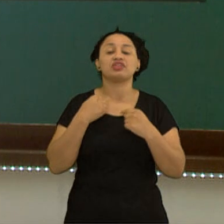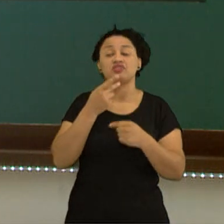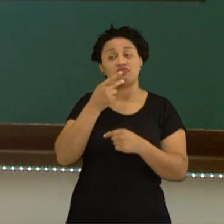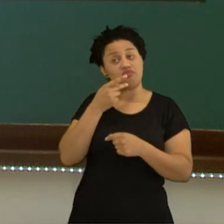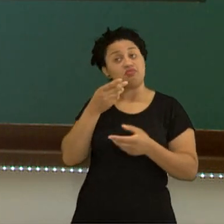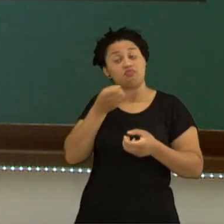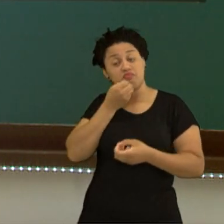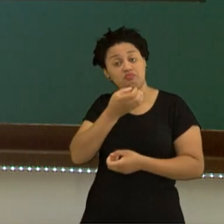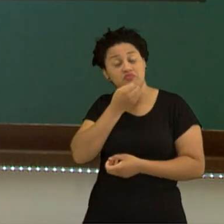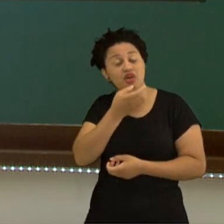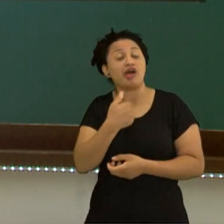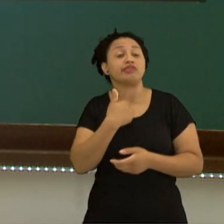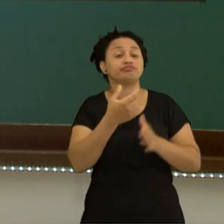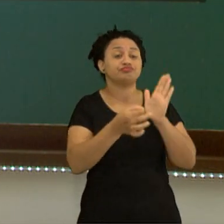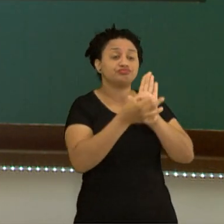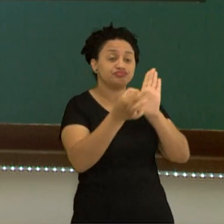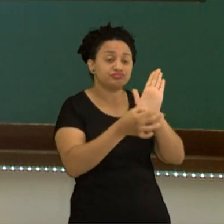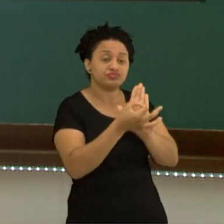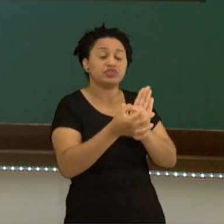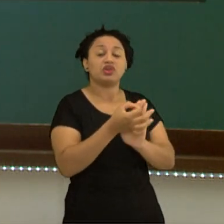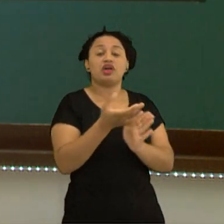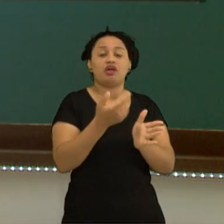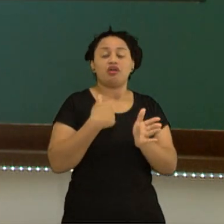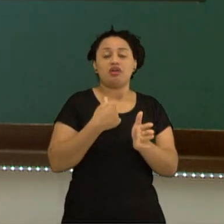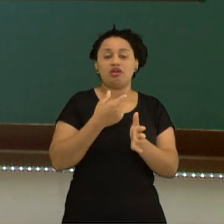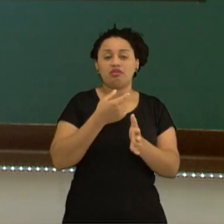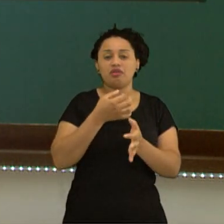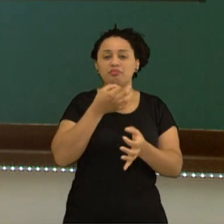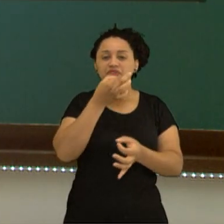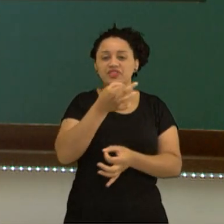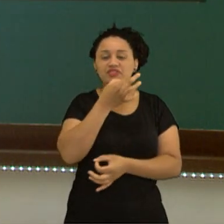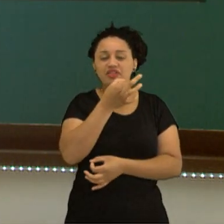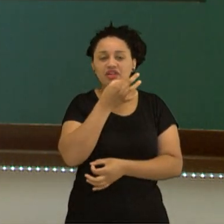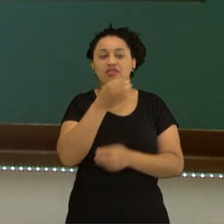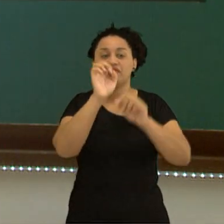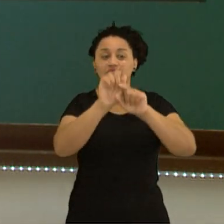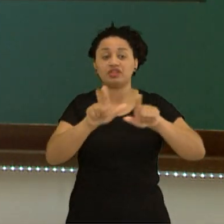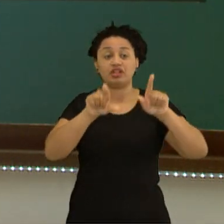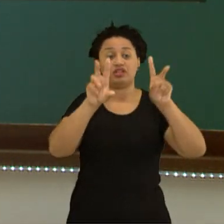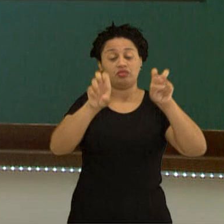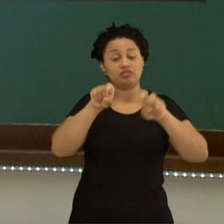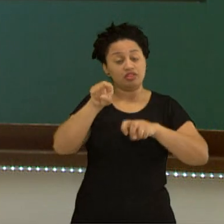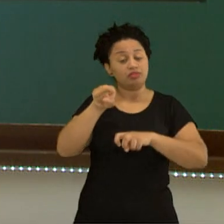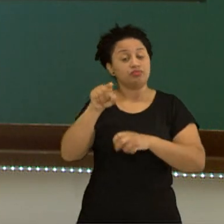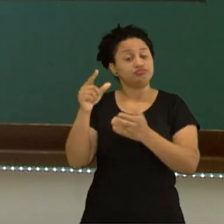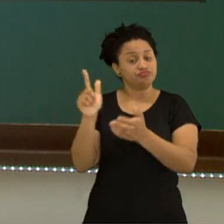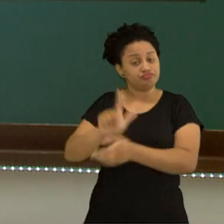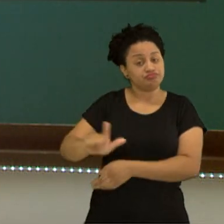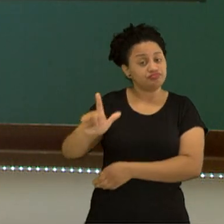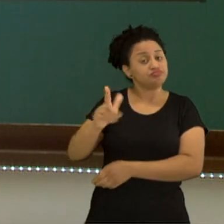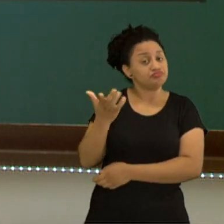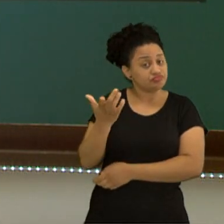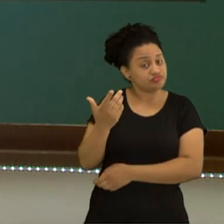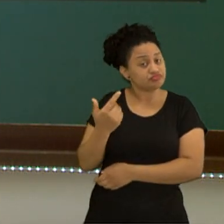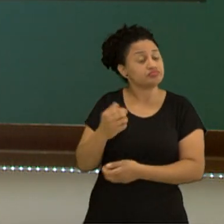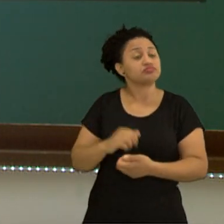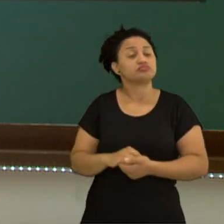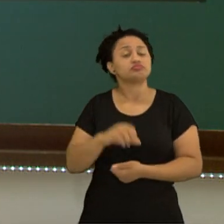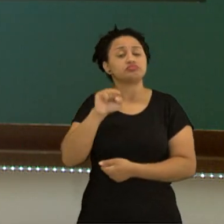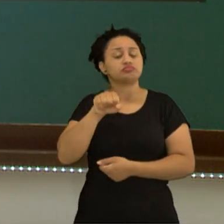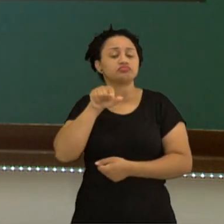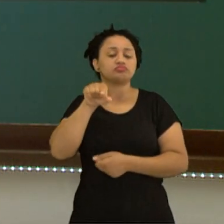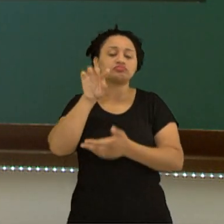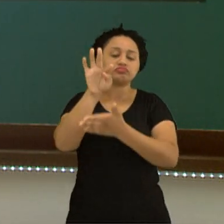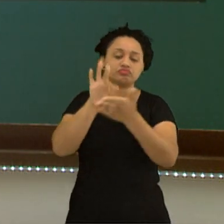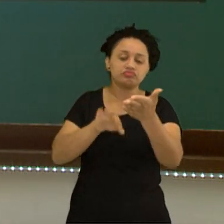elogiar, criticar, comentar ou esclarecer um assunto em relação a ele? Isso mesmo. Então, em relação a esse